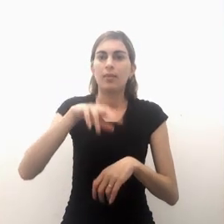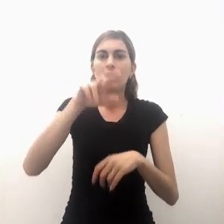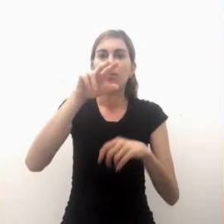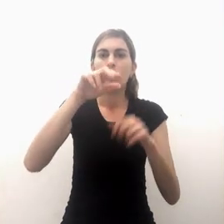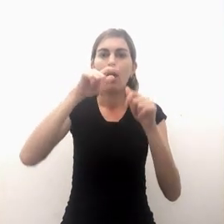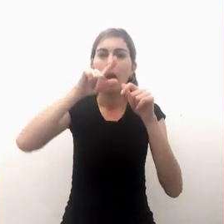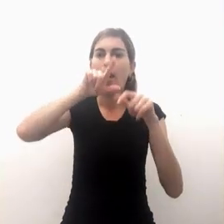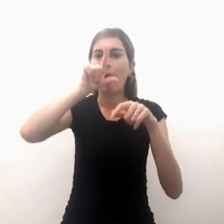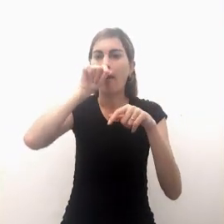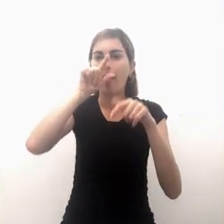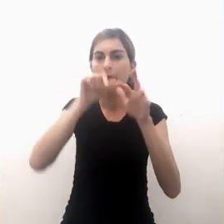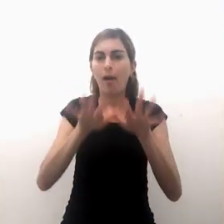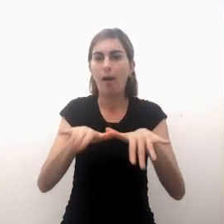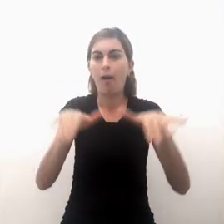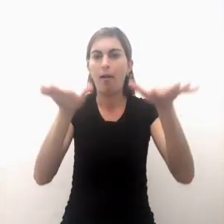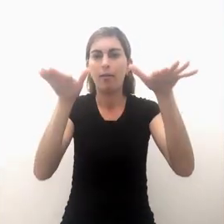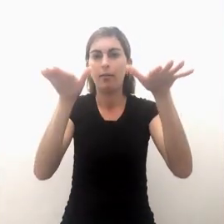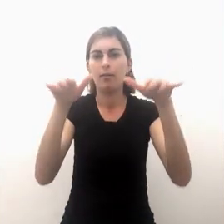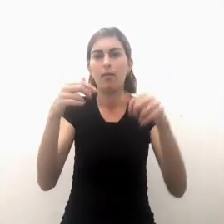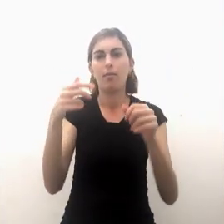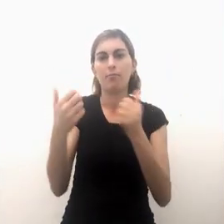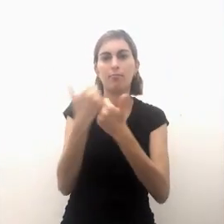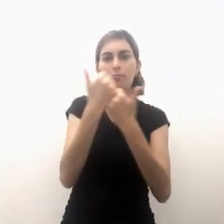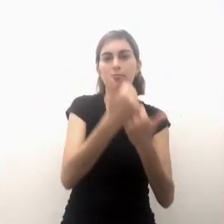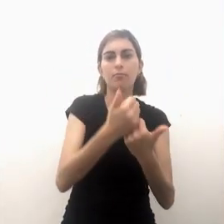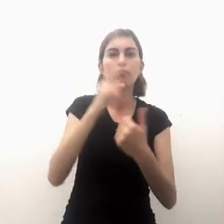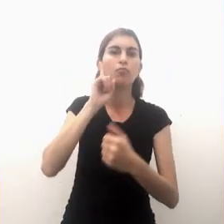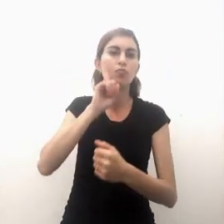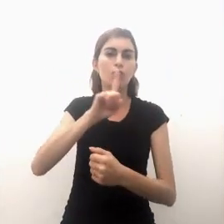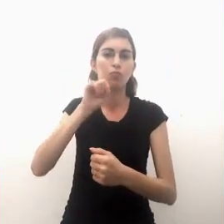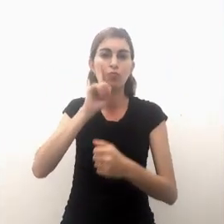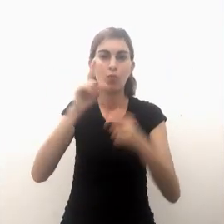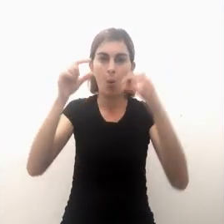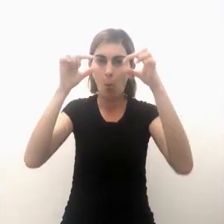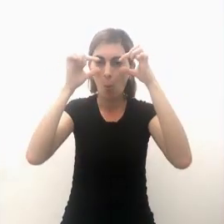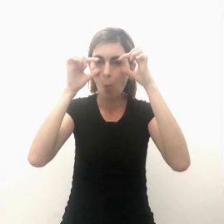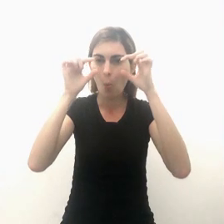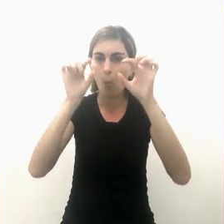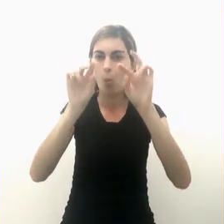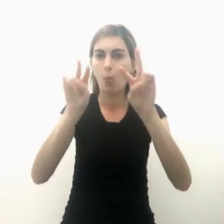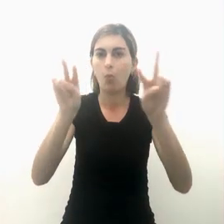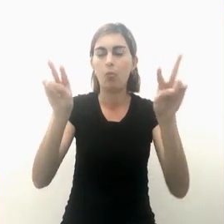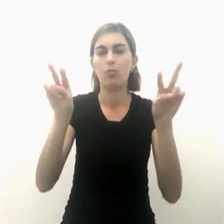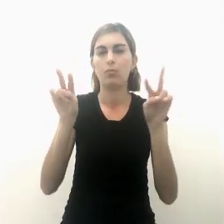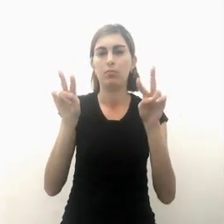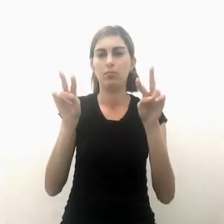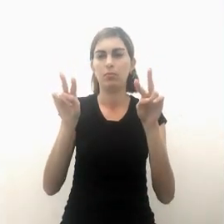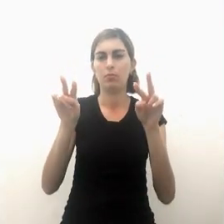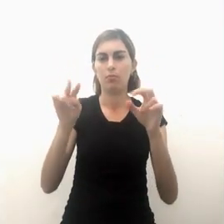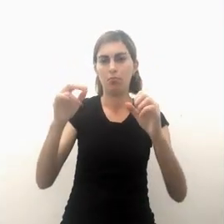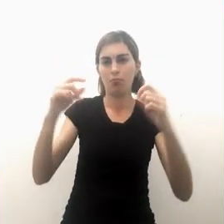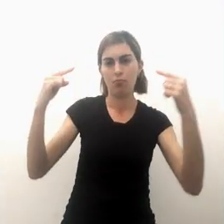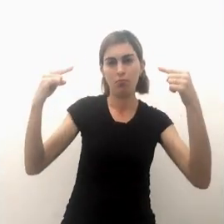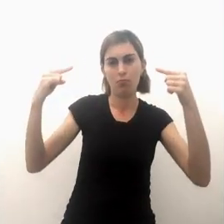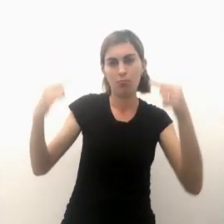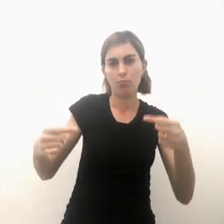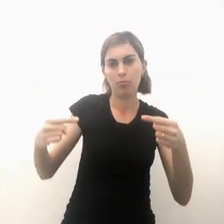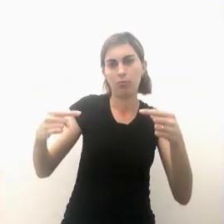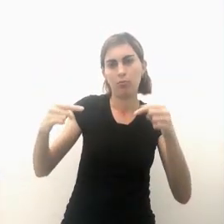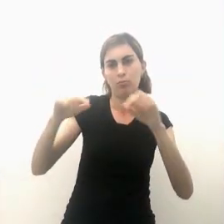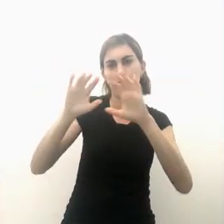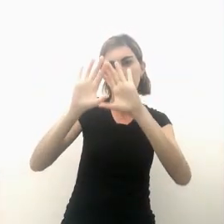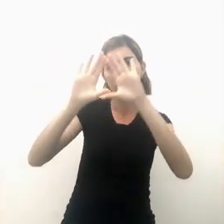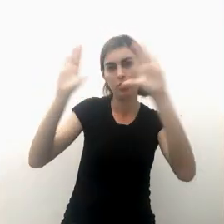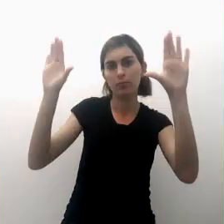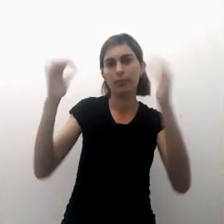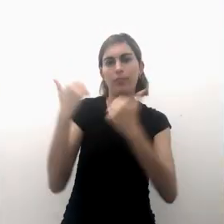que representa aí os Estados Unidos, né, o grande olho, né, a grande imponente nos céus, né,